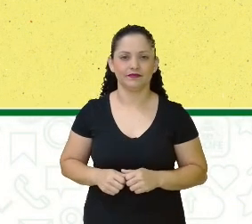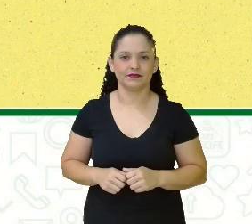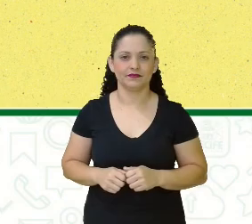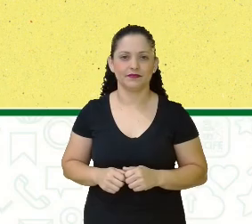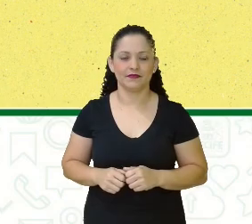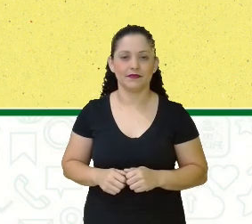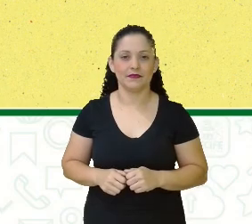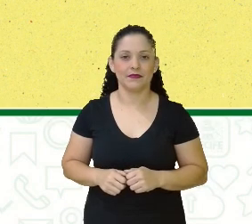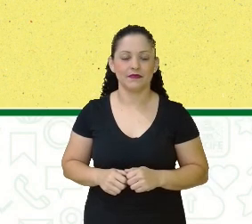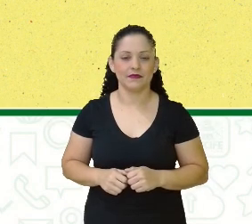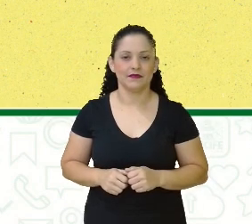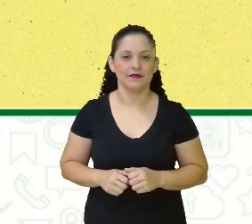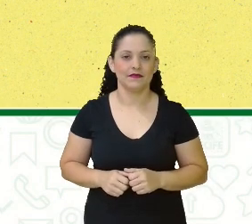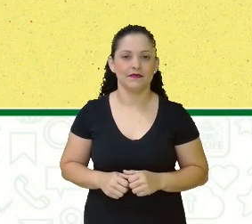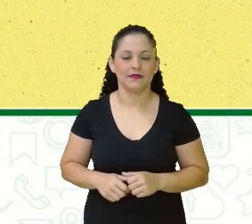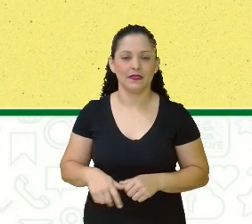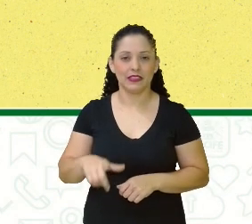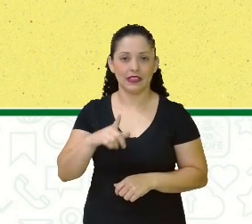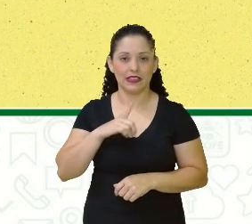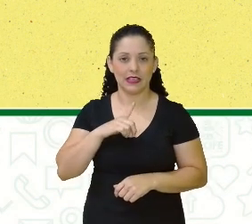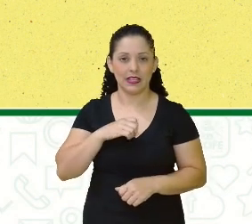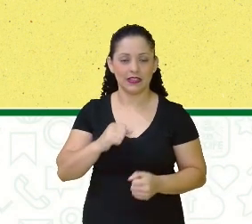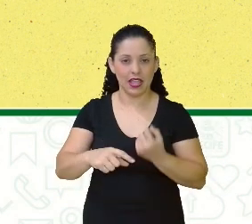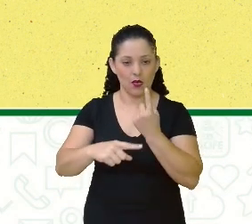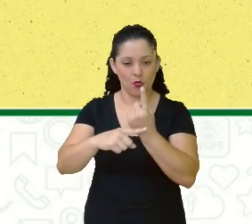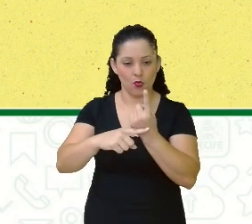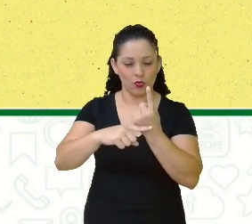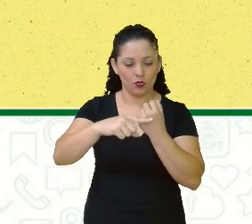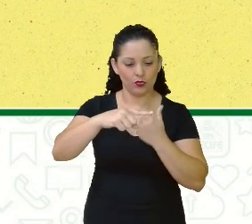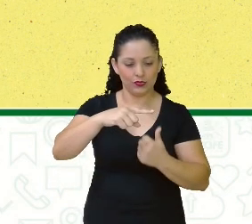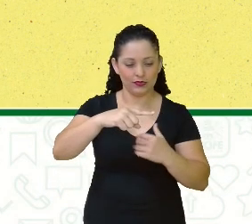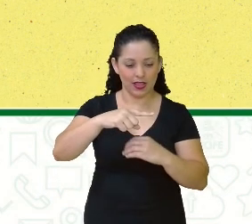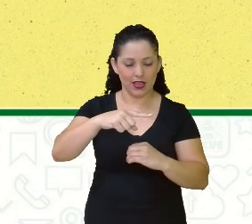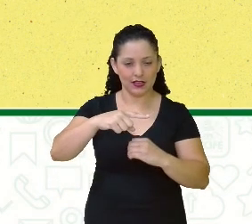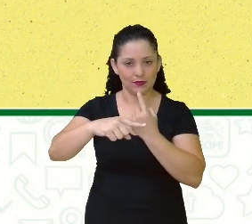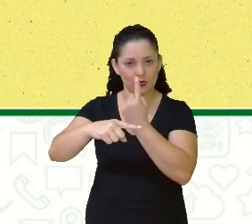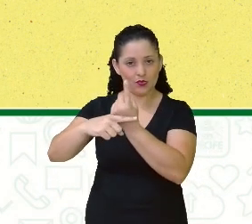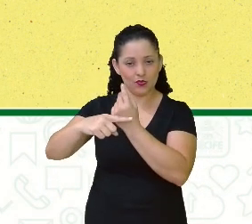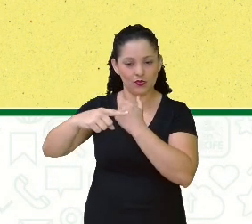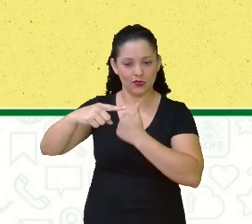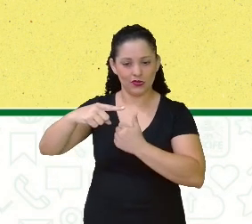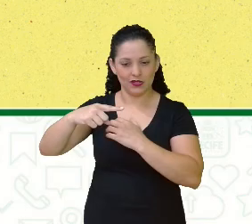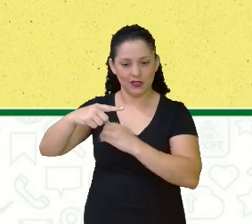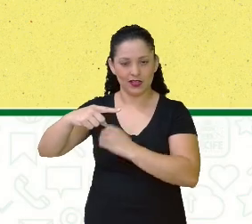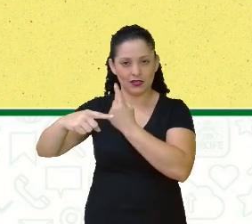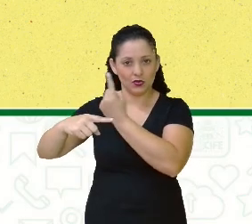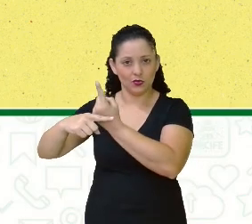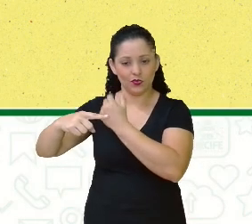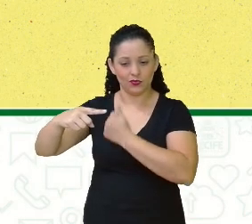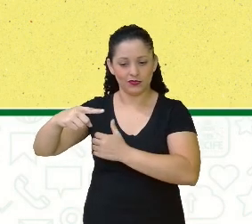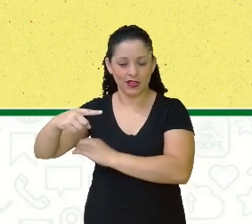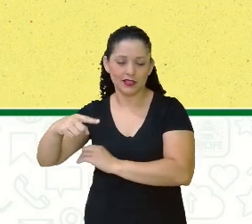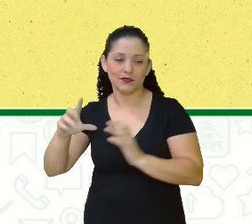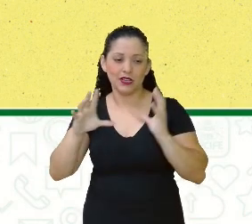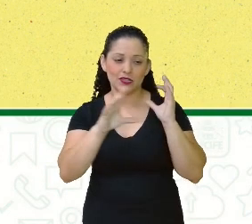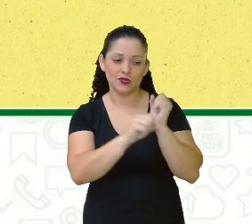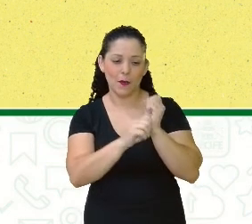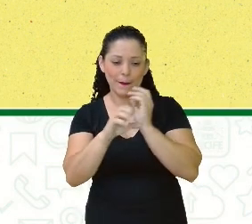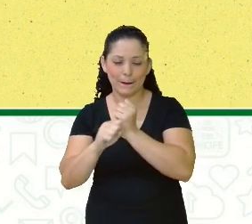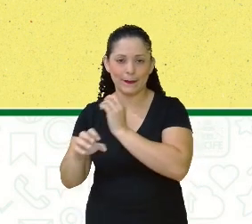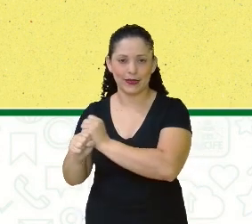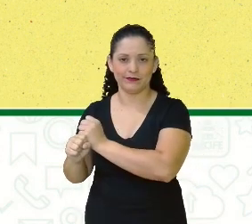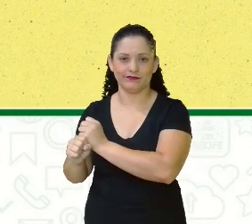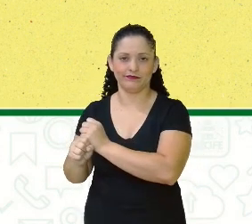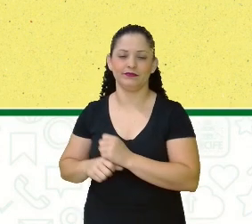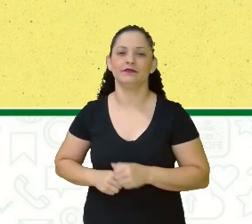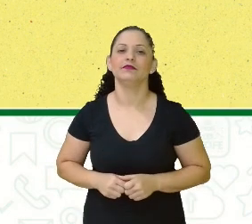eu vou simplesmente pegar 1/10 mais 1/10 mais 1/10 e vou somar, né?